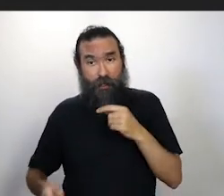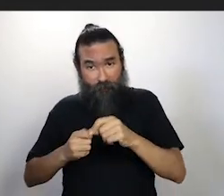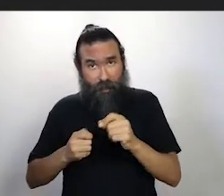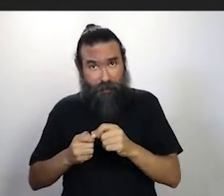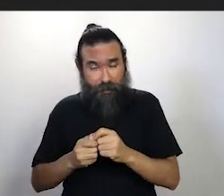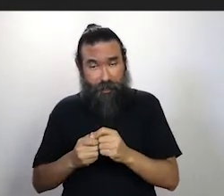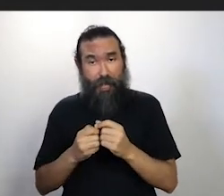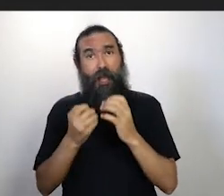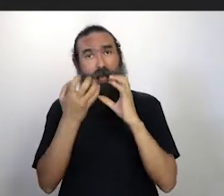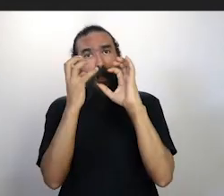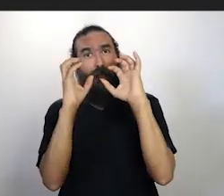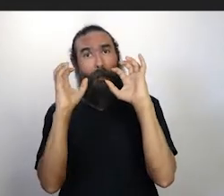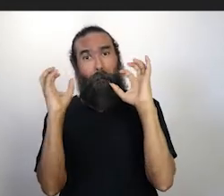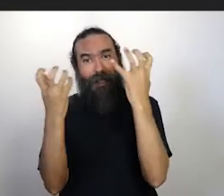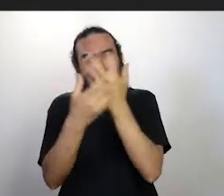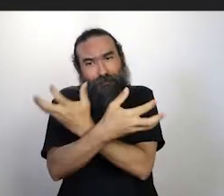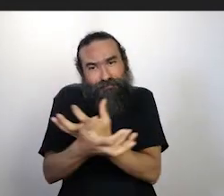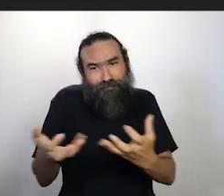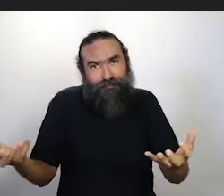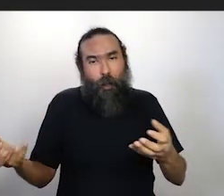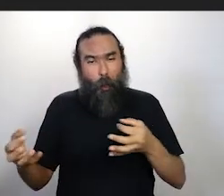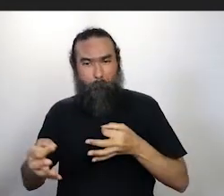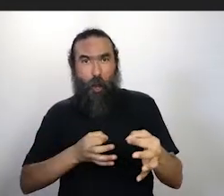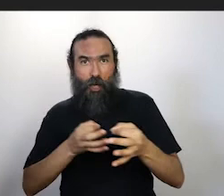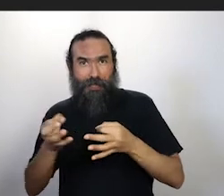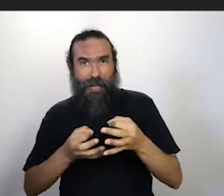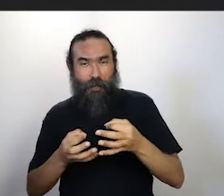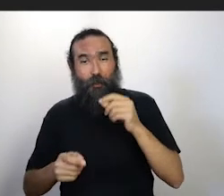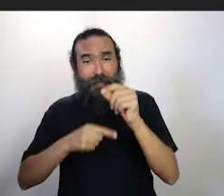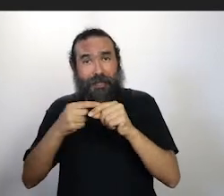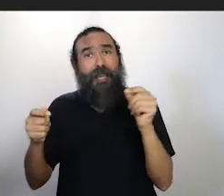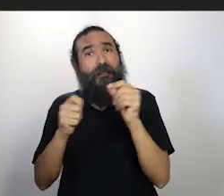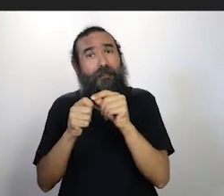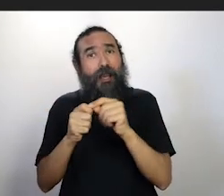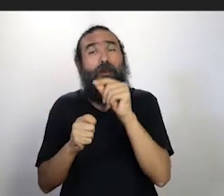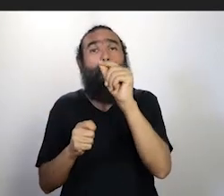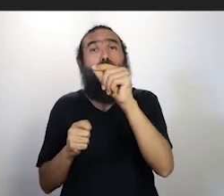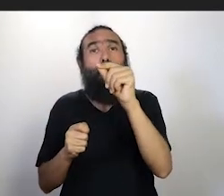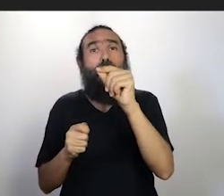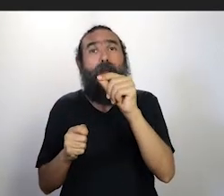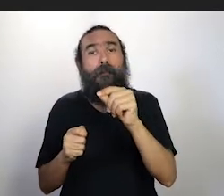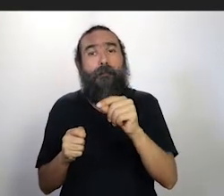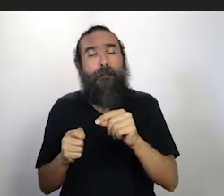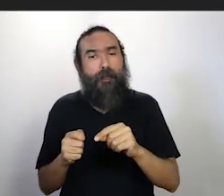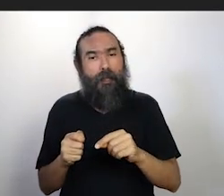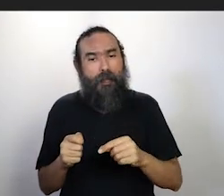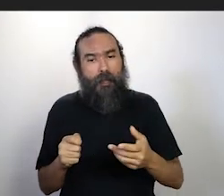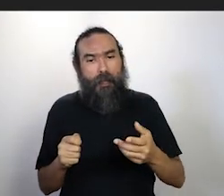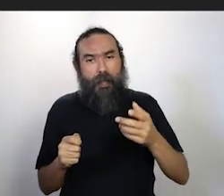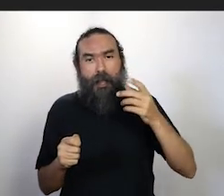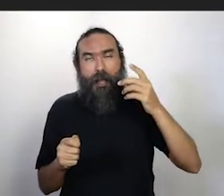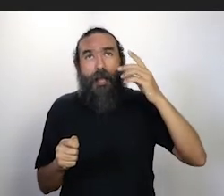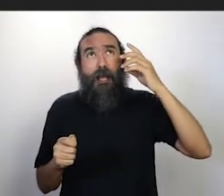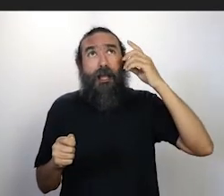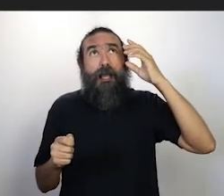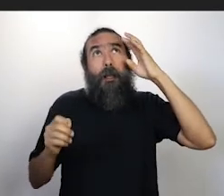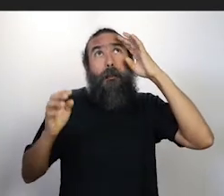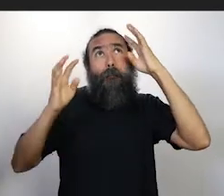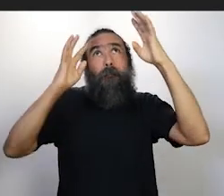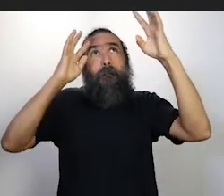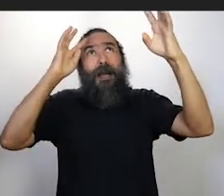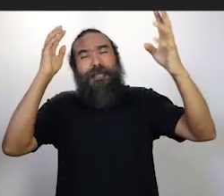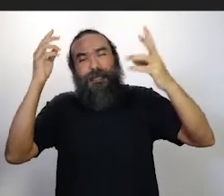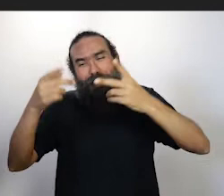para a comunidade, né? Então, é um projeto que ele trabalha com a sensibilização, ele trabalha no imaginário, ele trabalha